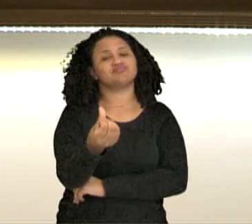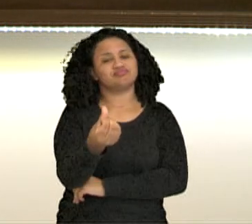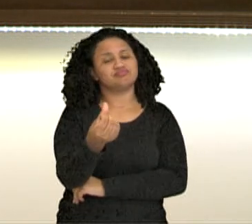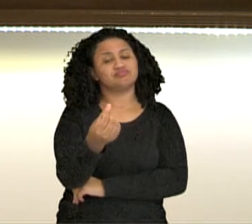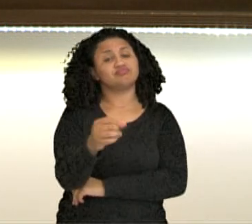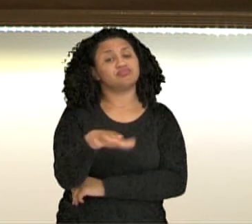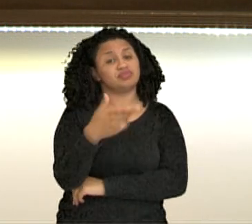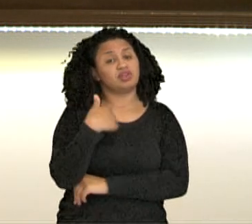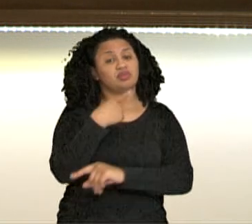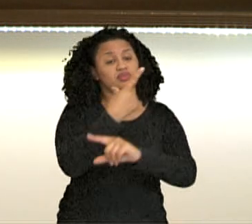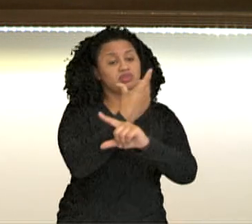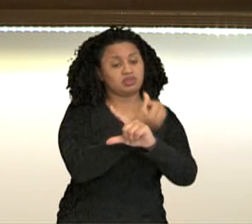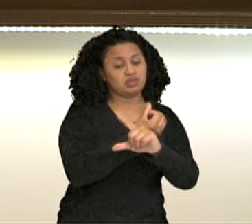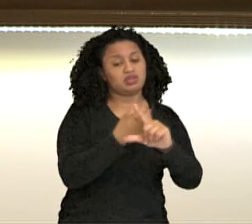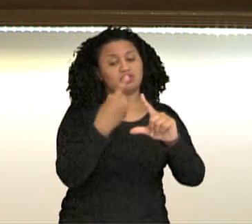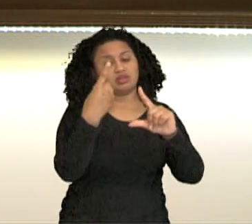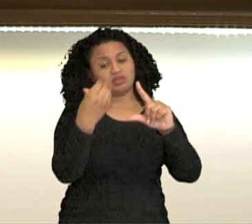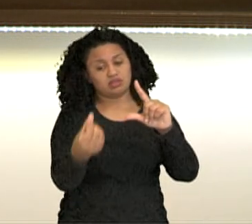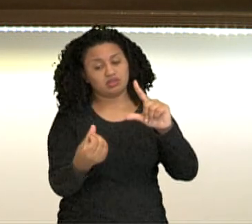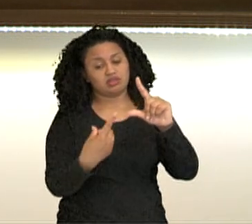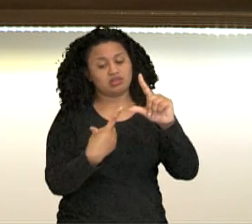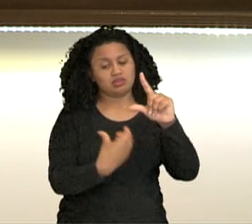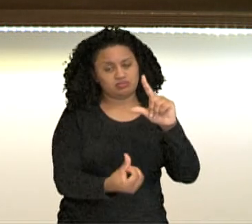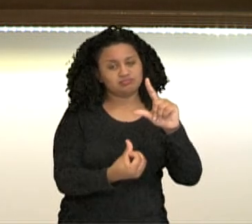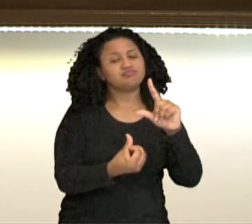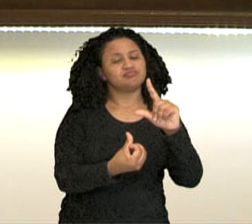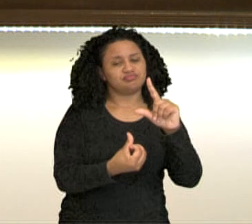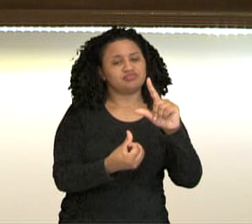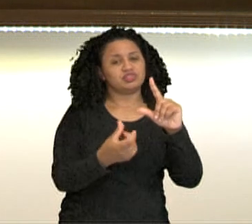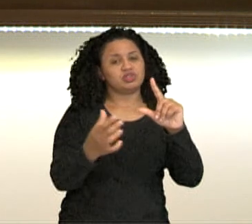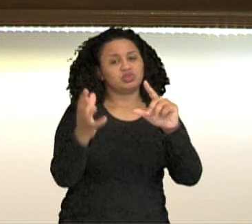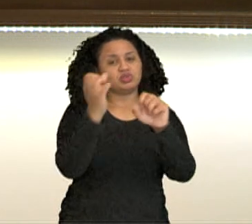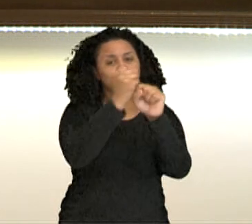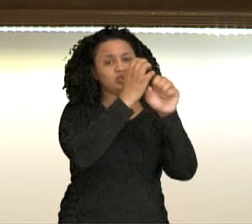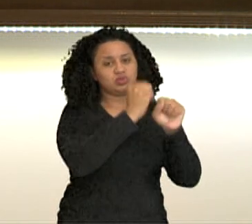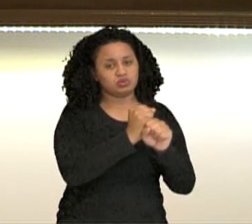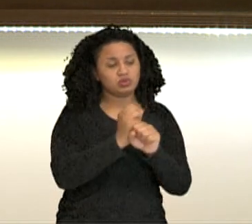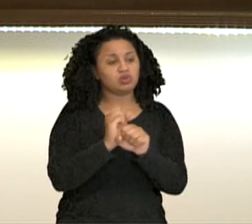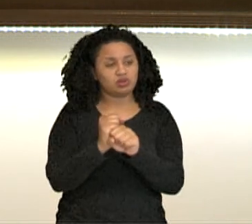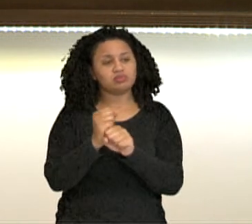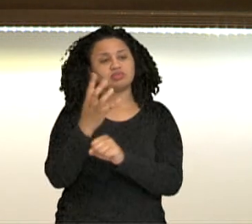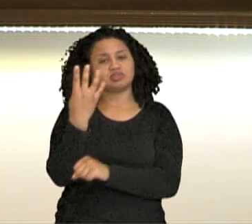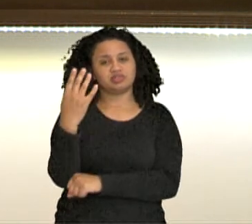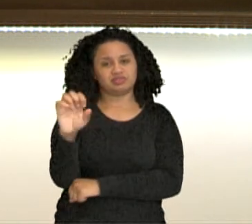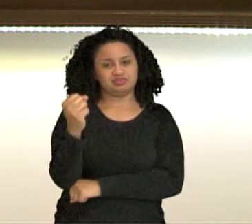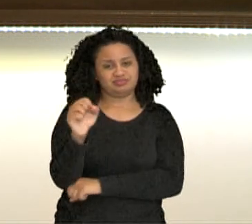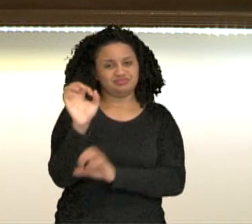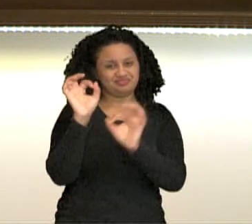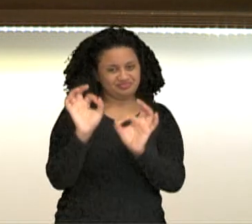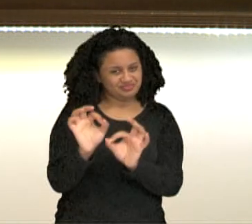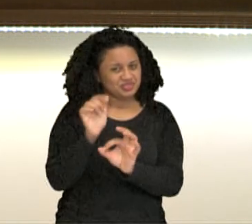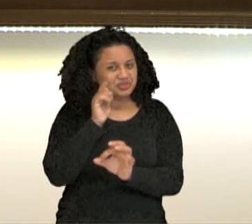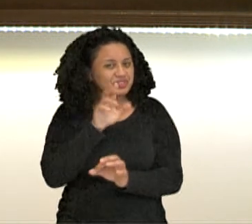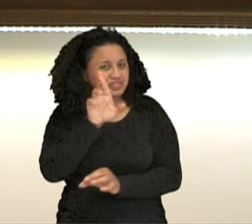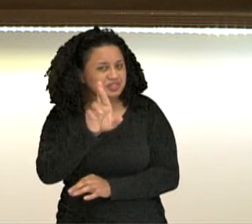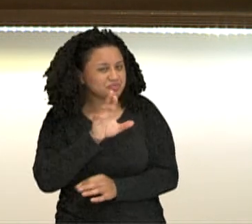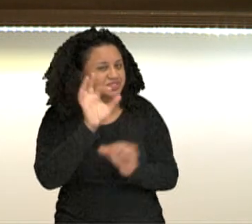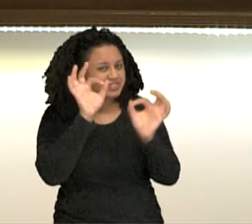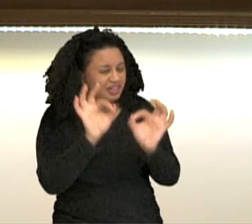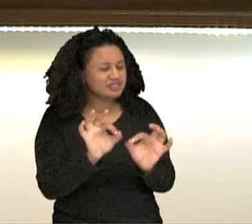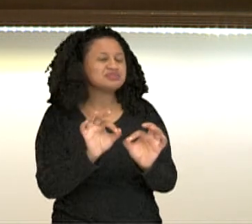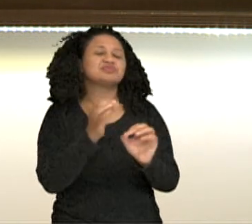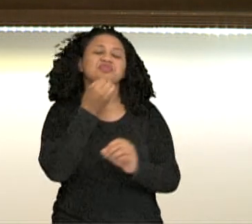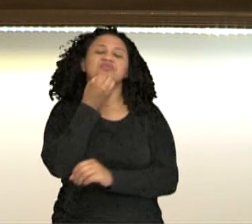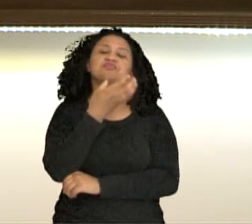16, 16 e 16. Somando, dá 48. Legal? Acertaram? Que